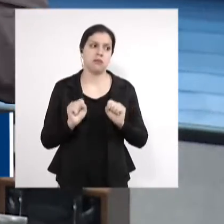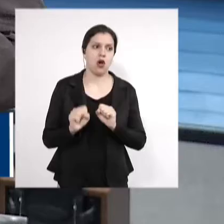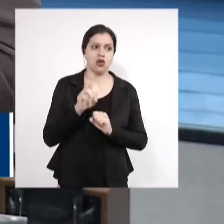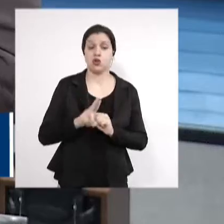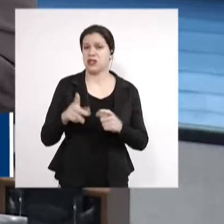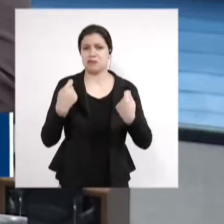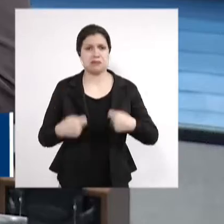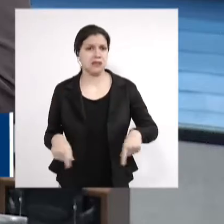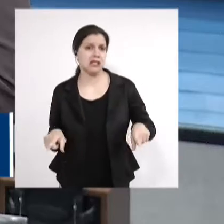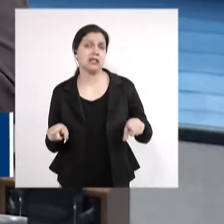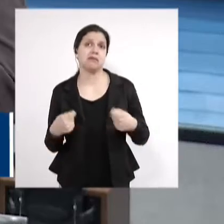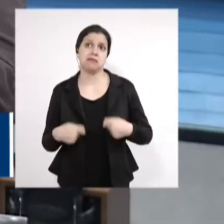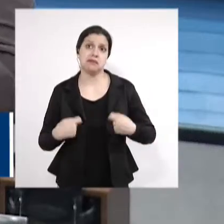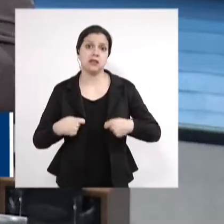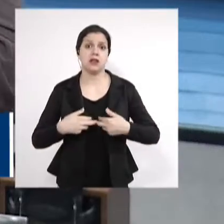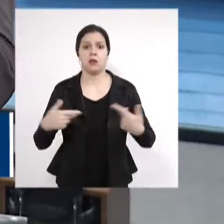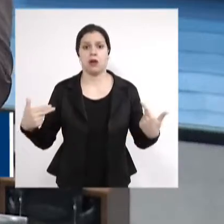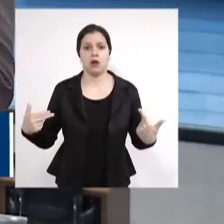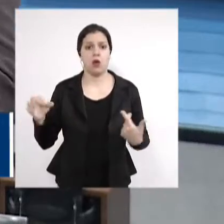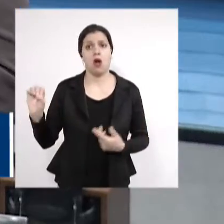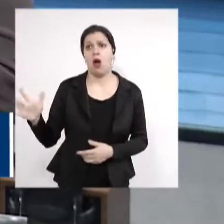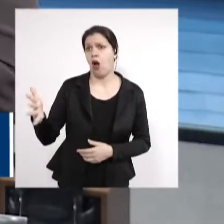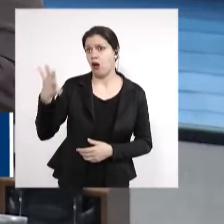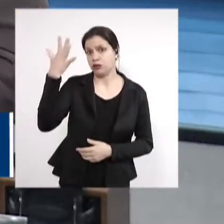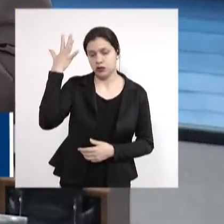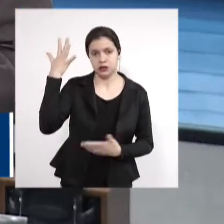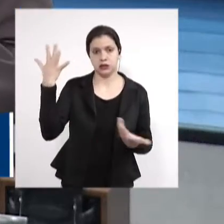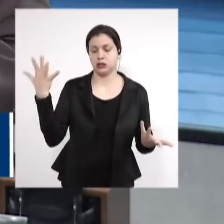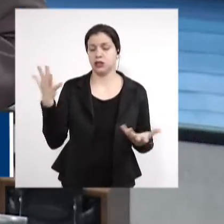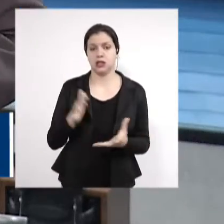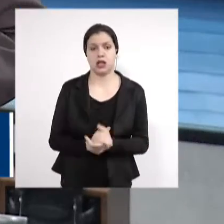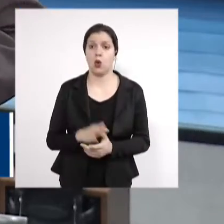poderia, em alguma situação, né, uma catástrofe,